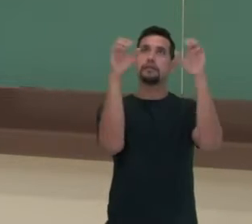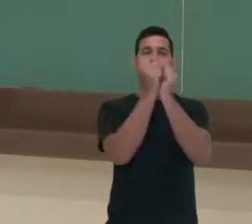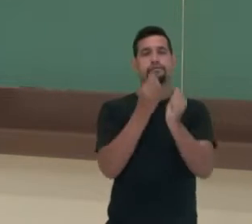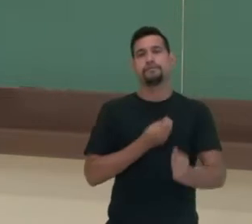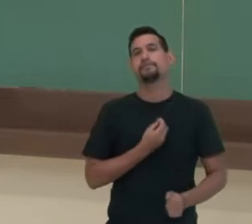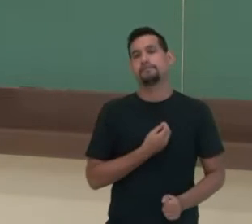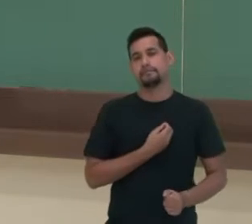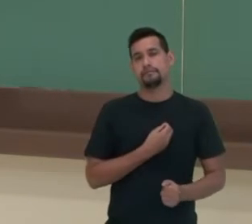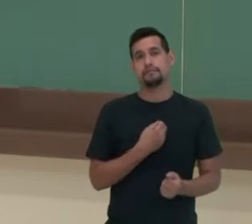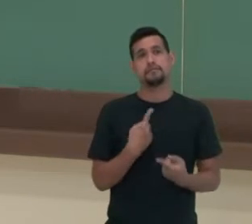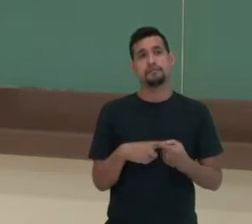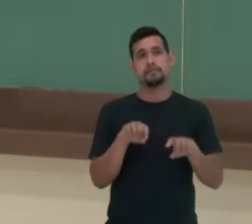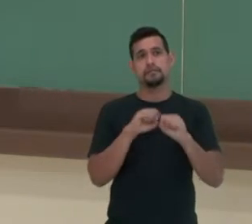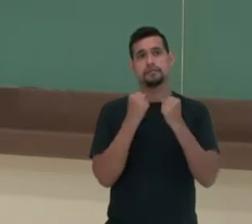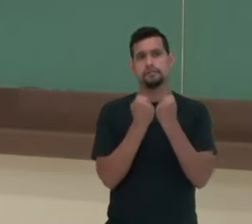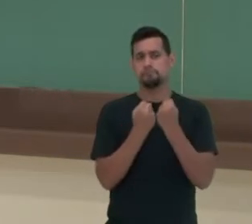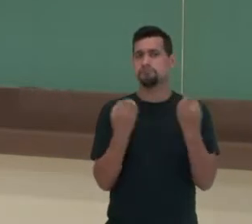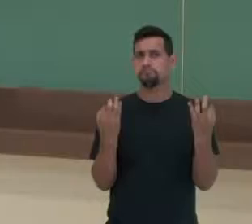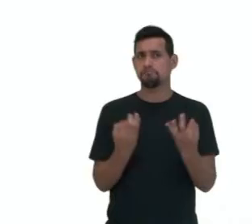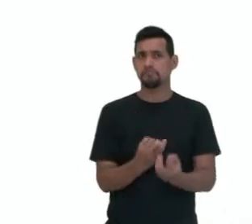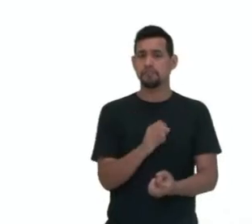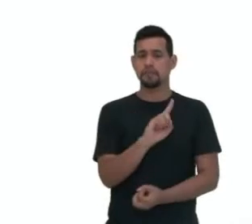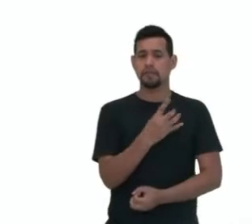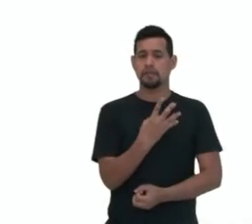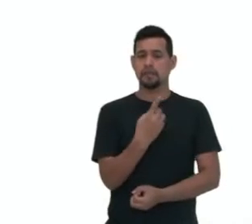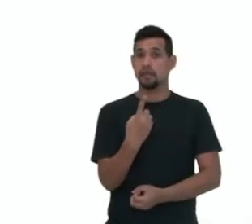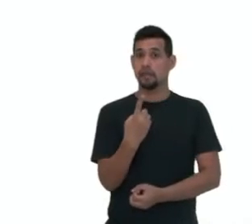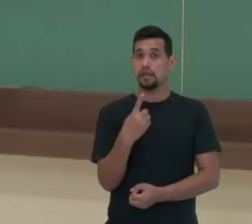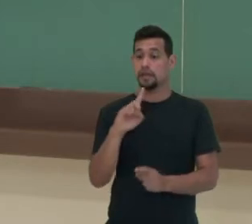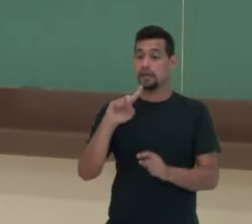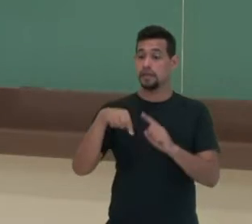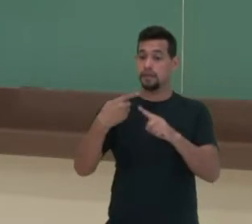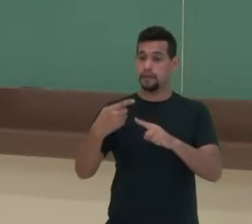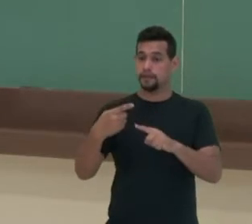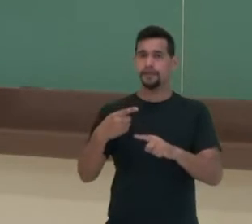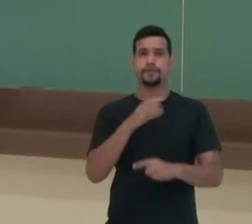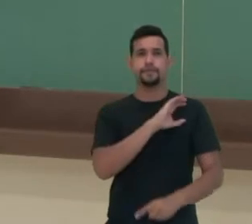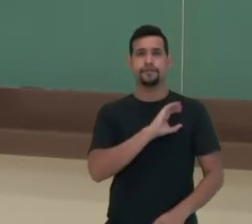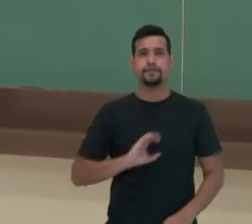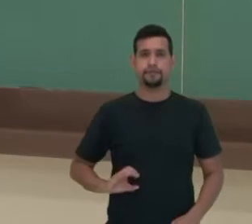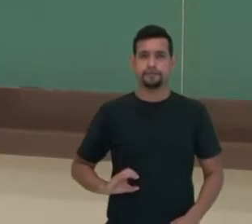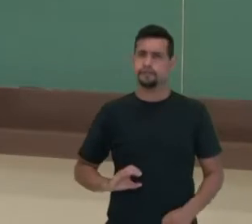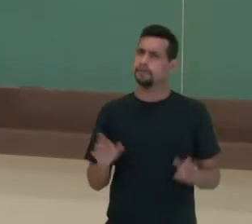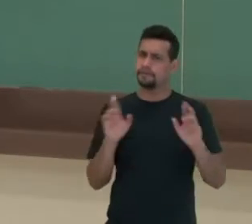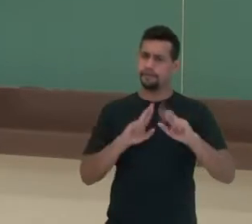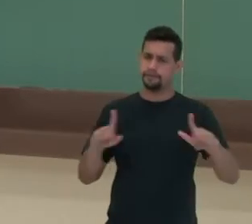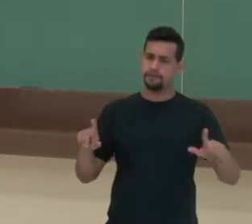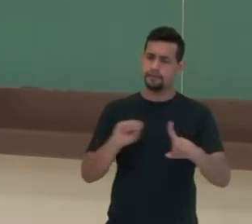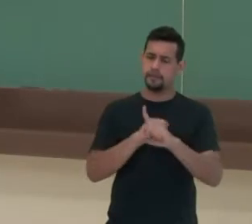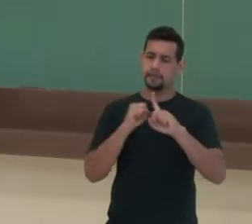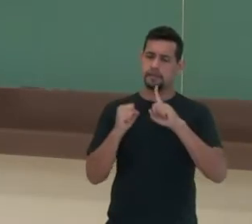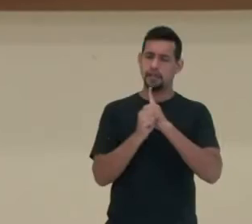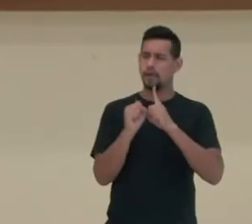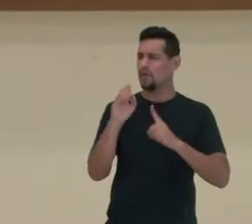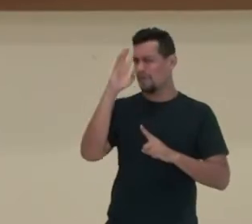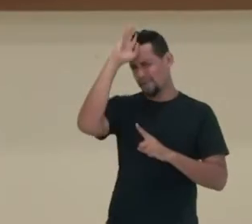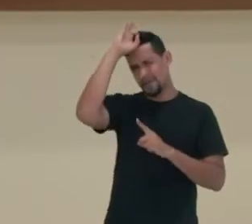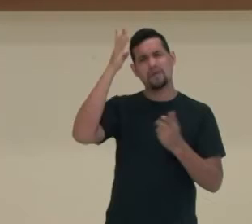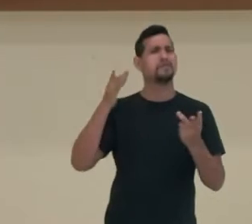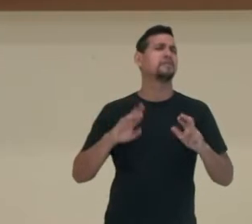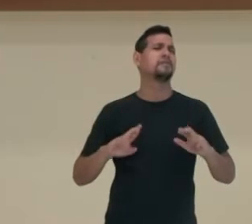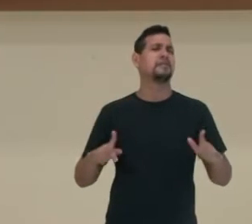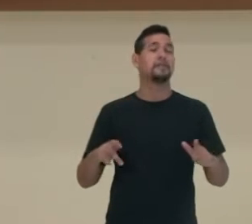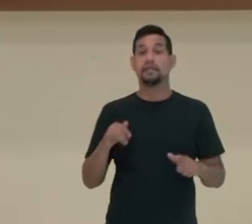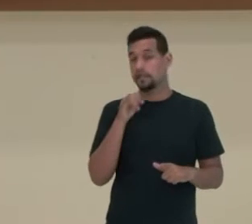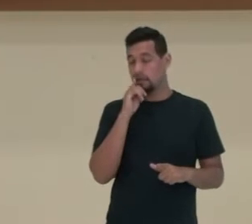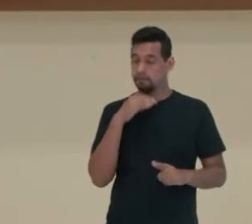Por ordem do Senado, 141 depois de Cristo. Tá, isso que interfere na sociedade romana, professor? Bom, se o imperador ali